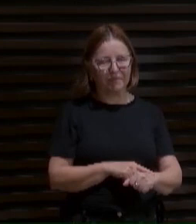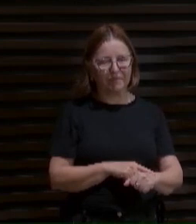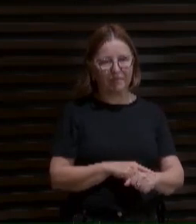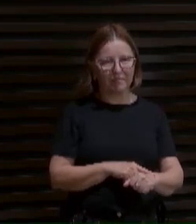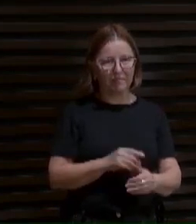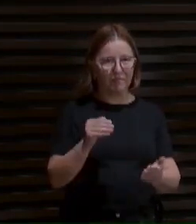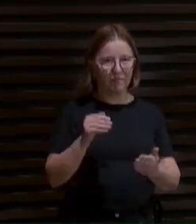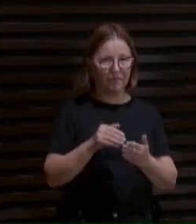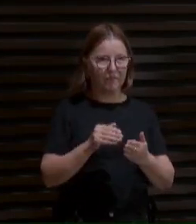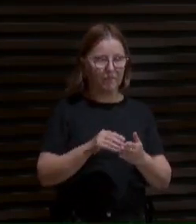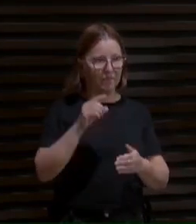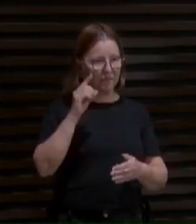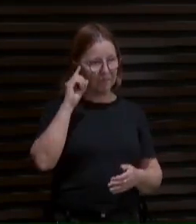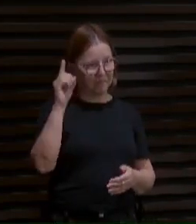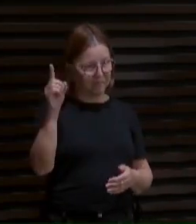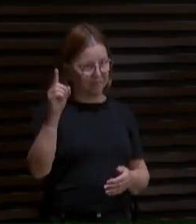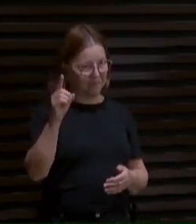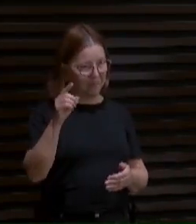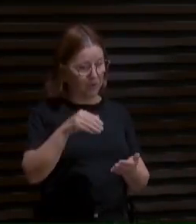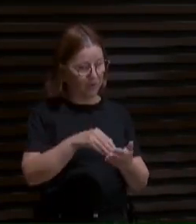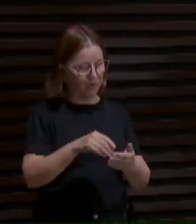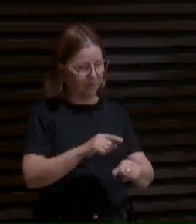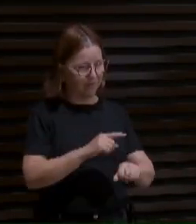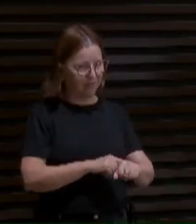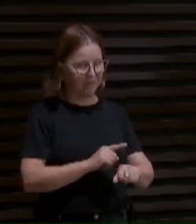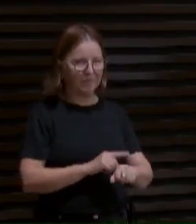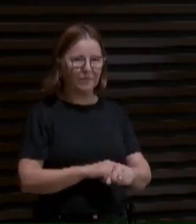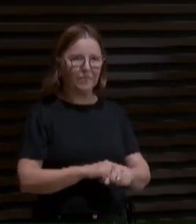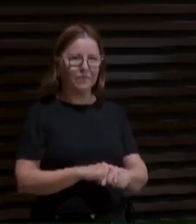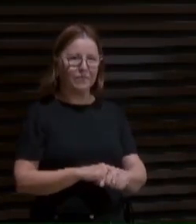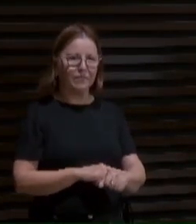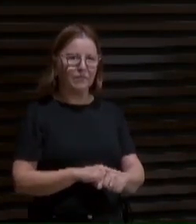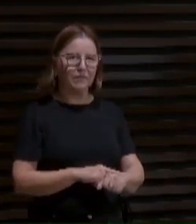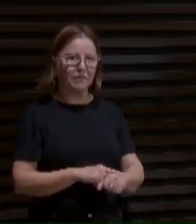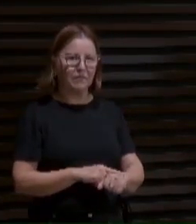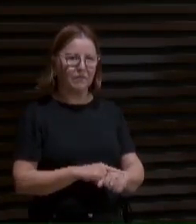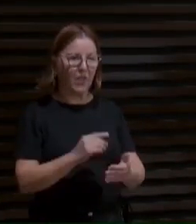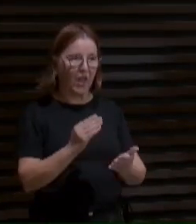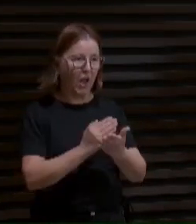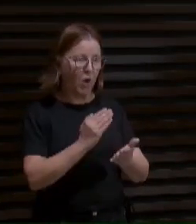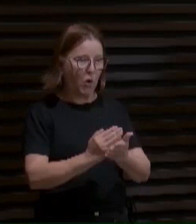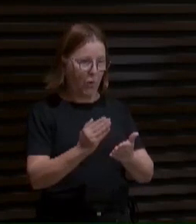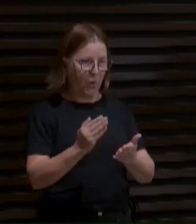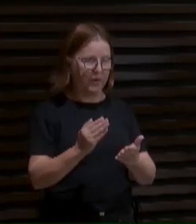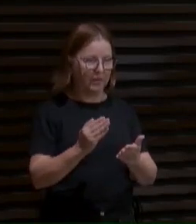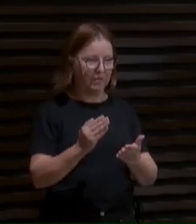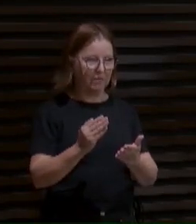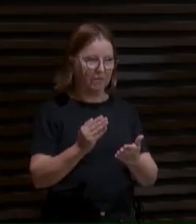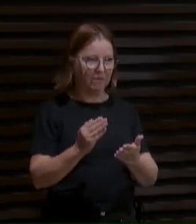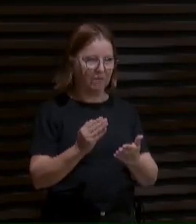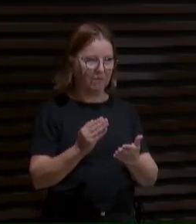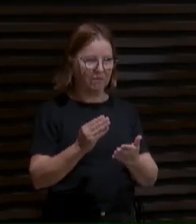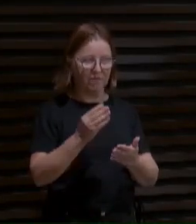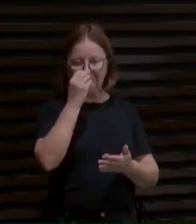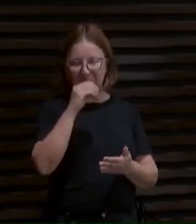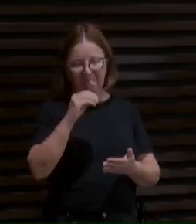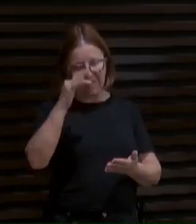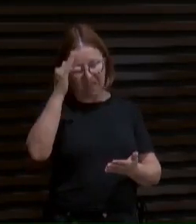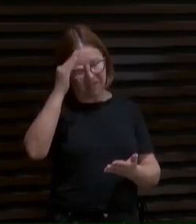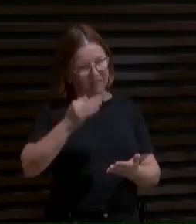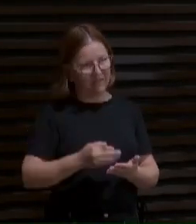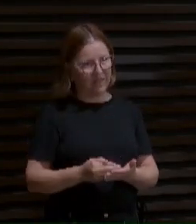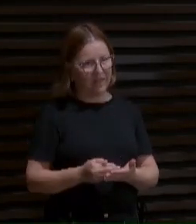os últimos dias, os últimos tempos, alguns apostatarão da fé,